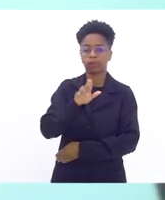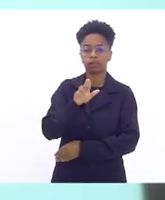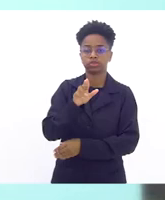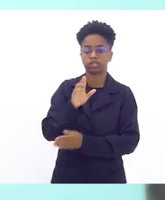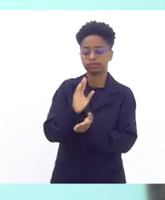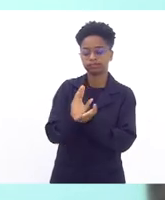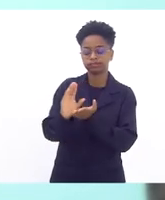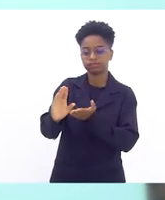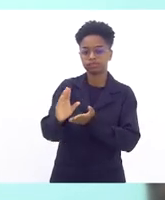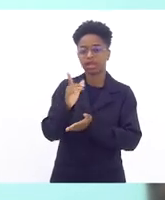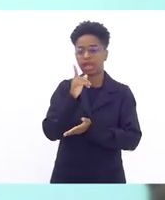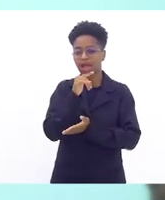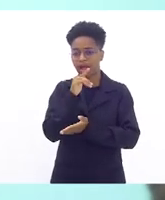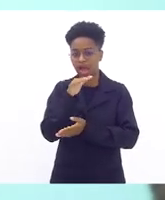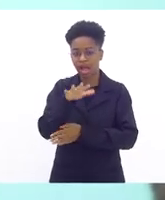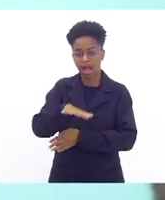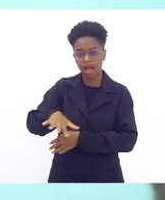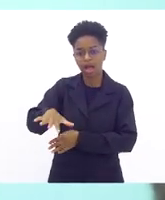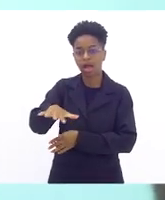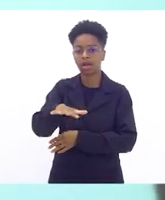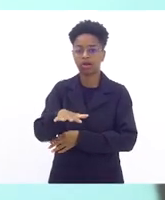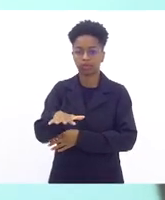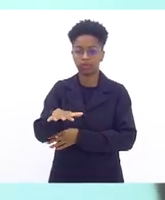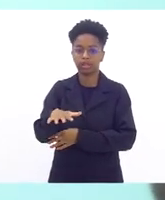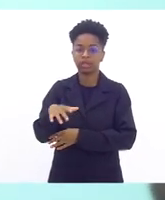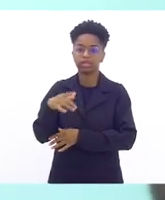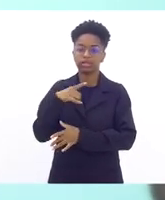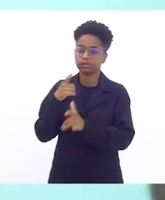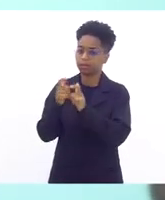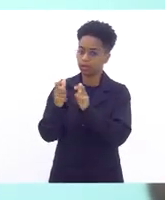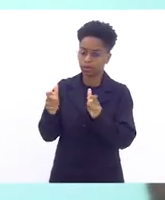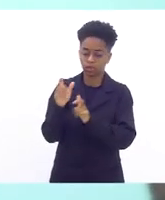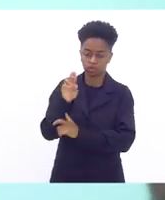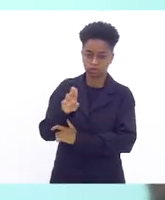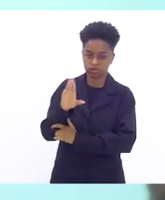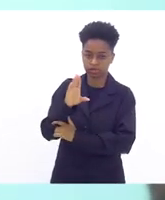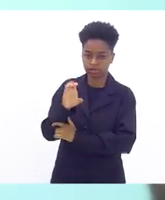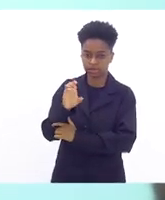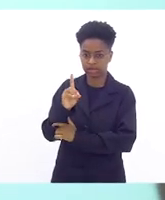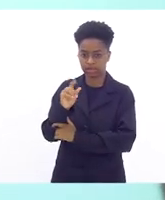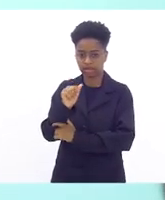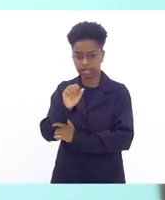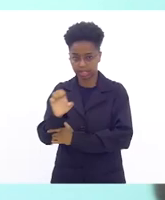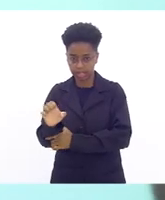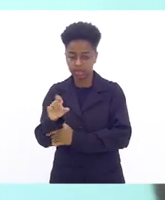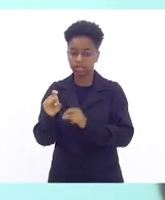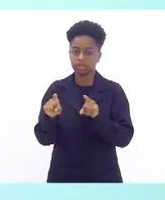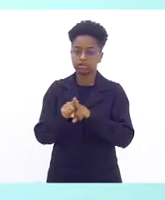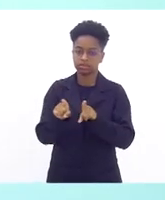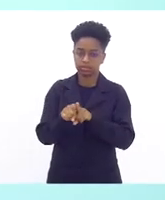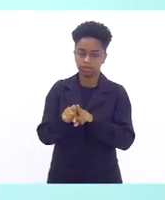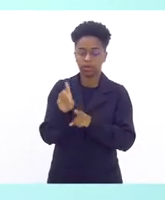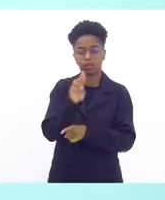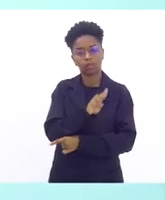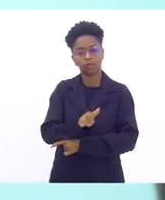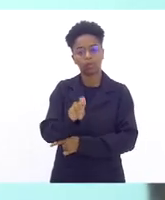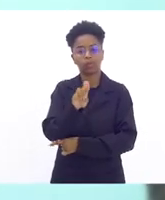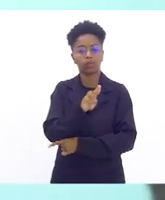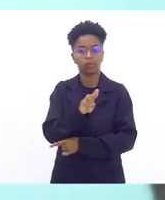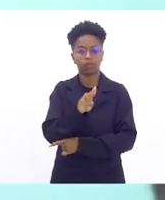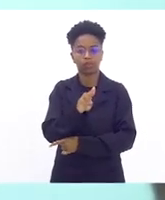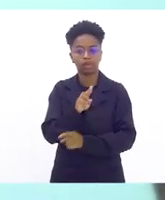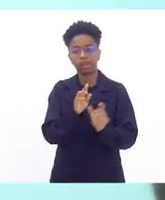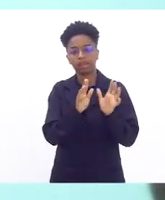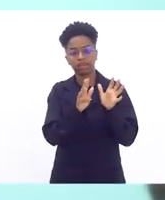dos recursos hídricos a gente pode a grande parte dele foi utilizado na Cedae por exemplo até a utilização em